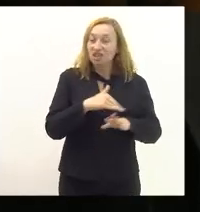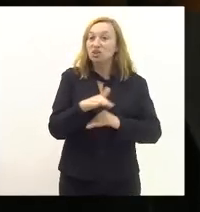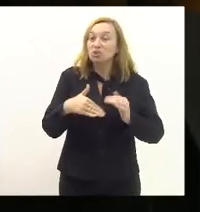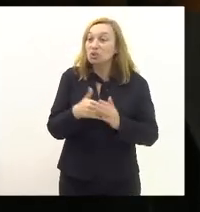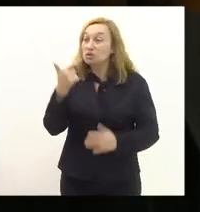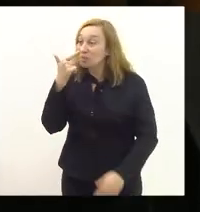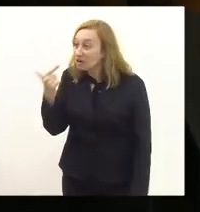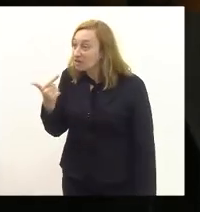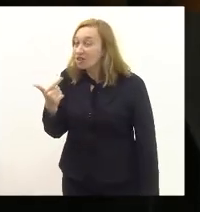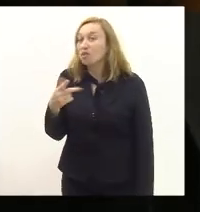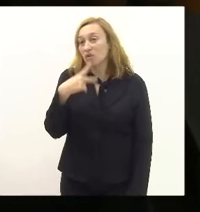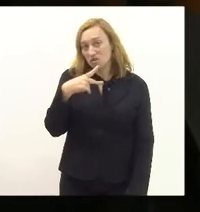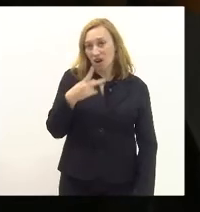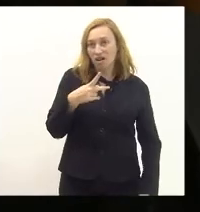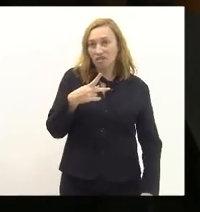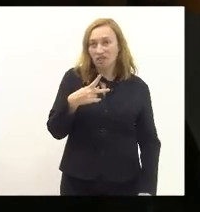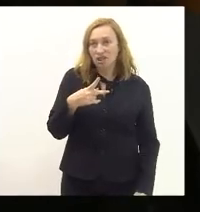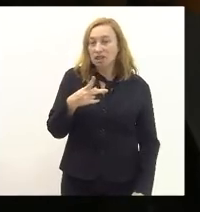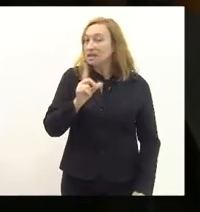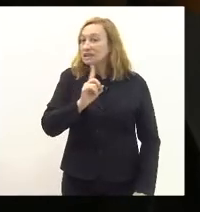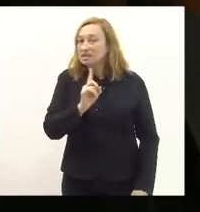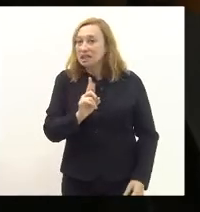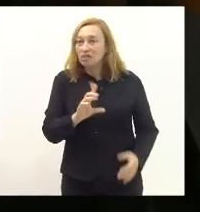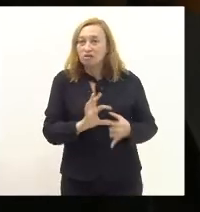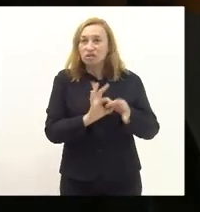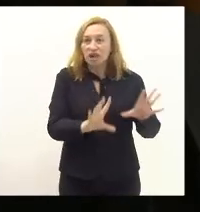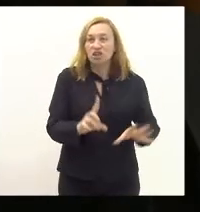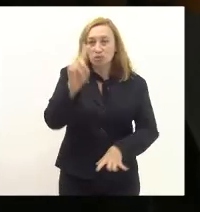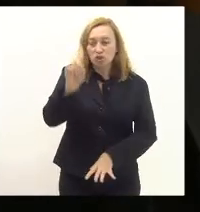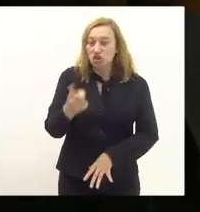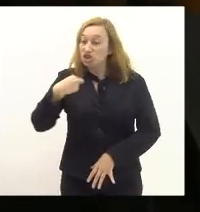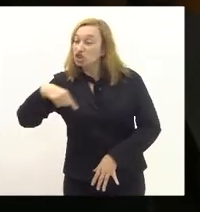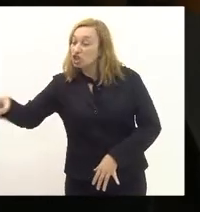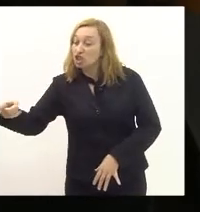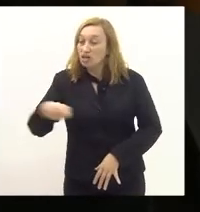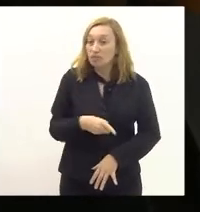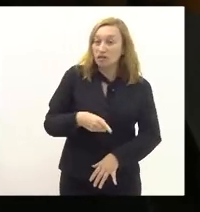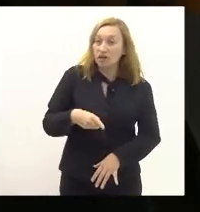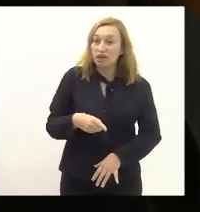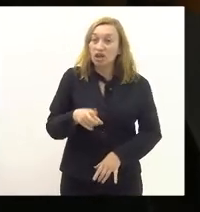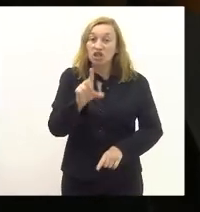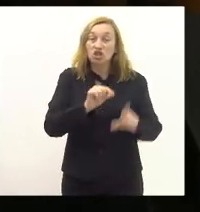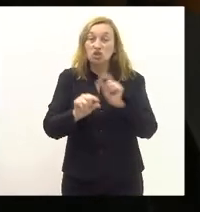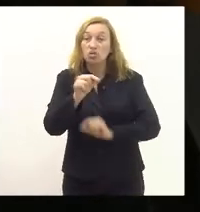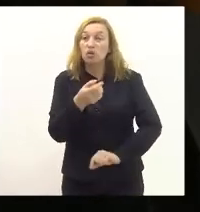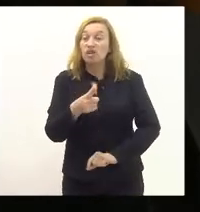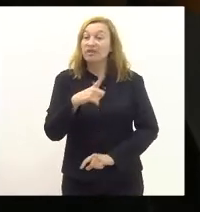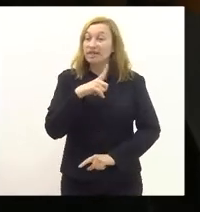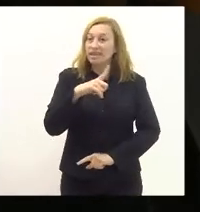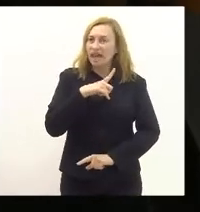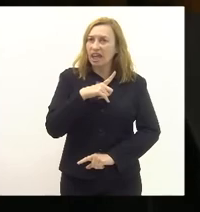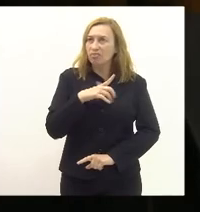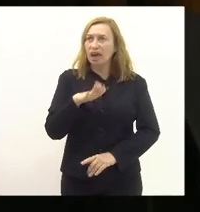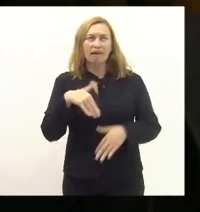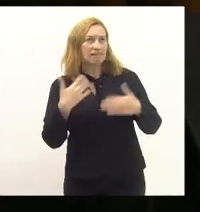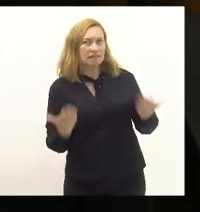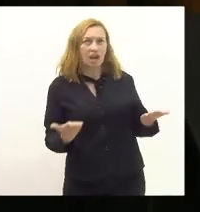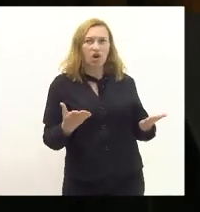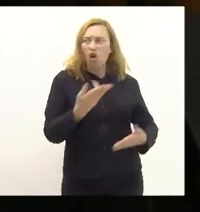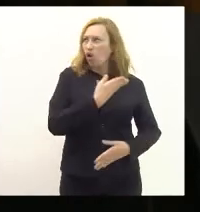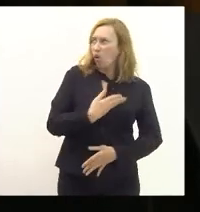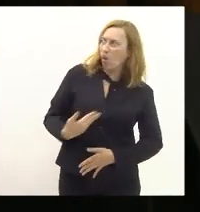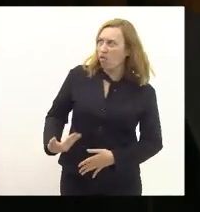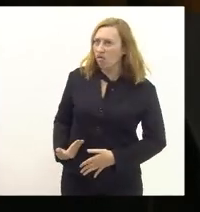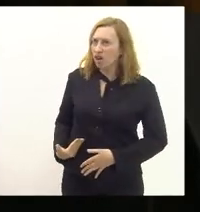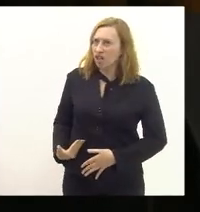testificar o que eu estou falando. Não abro mão do meu direito de ir e vir e decisões como eu tomo. Então não vai ser